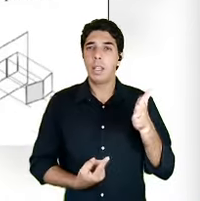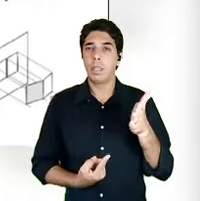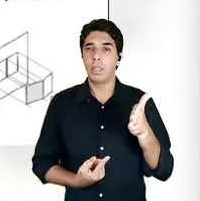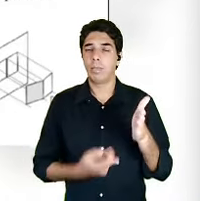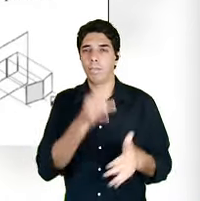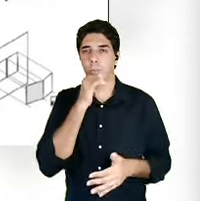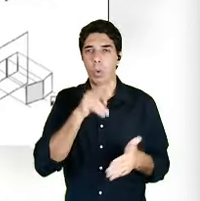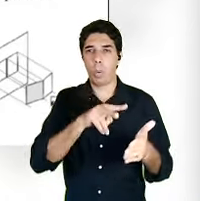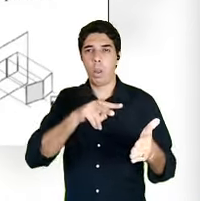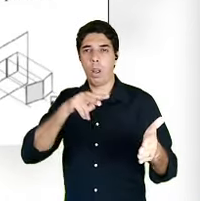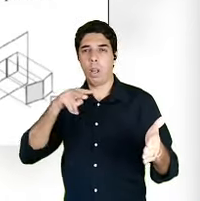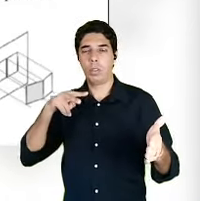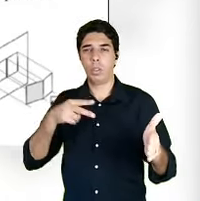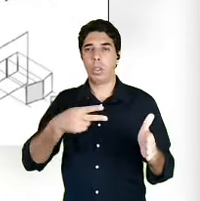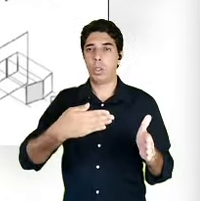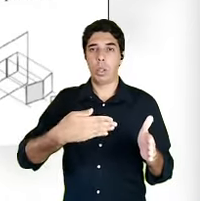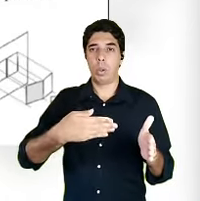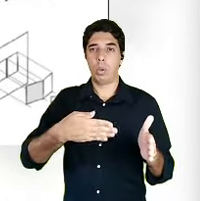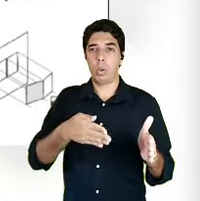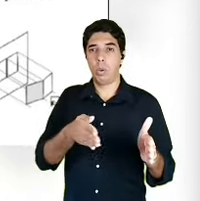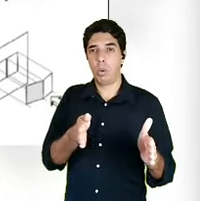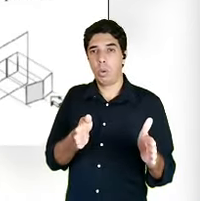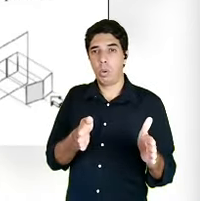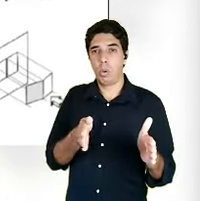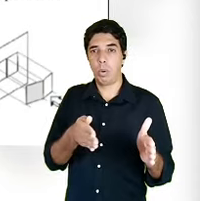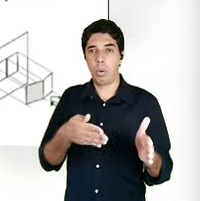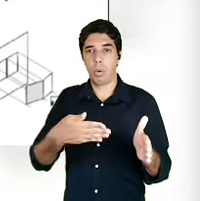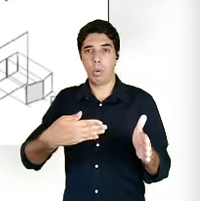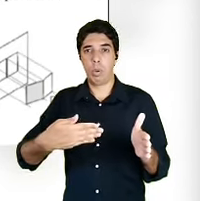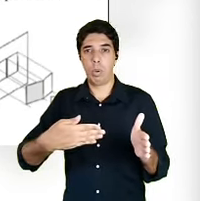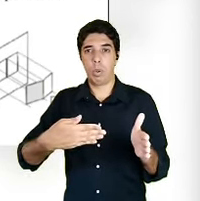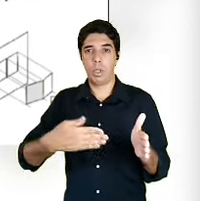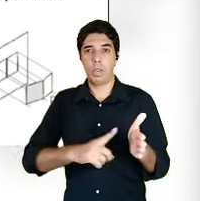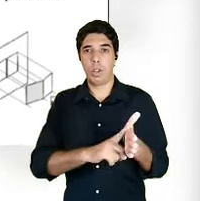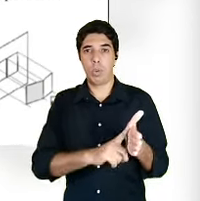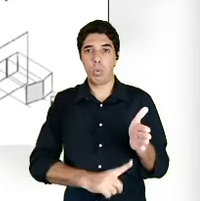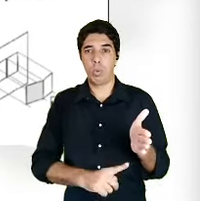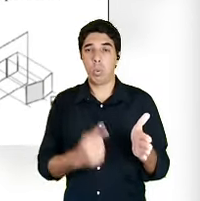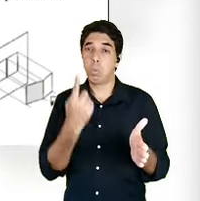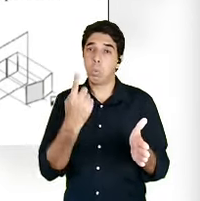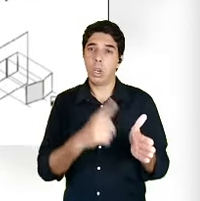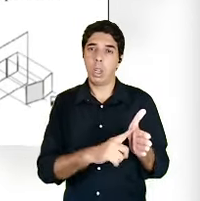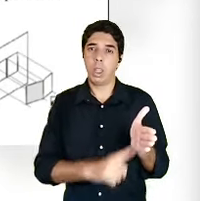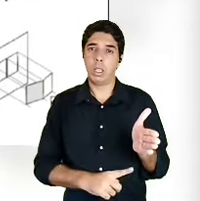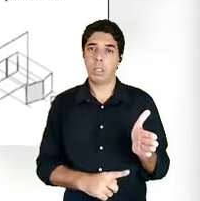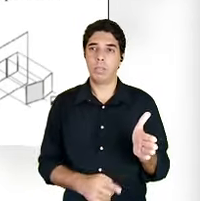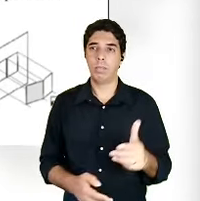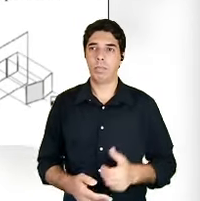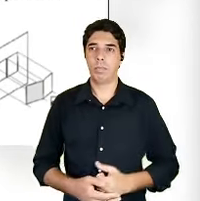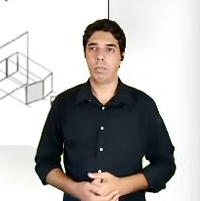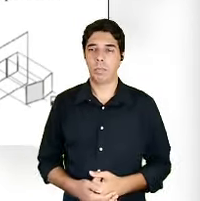distância infinita desse objeto. Qual seria a visão que você teria desse objeto? Então,